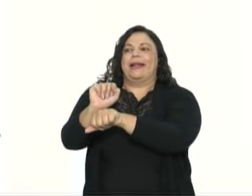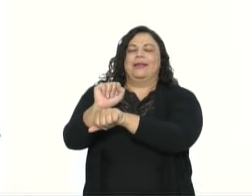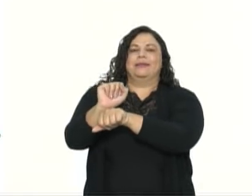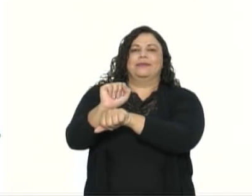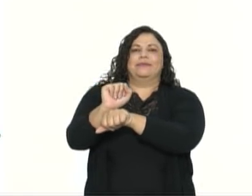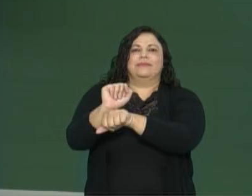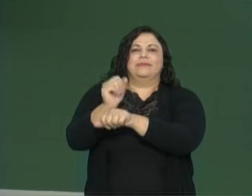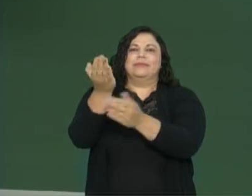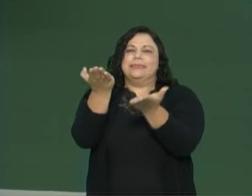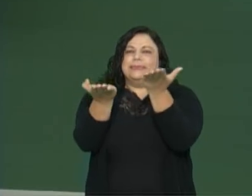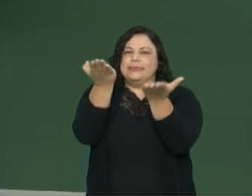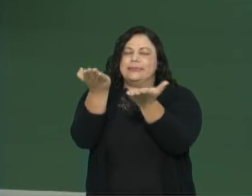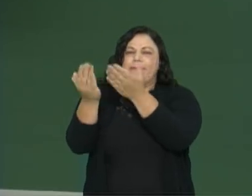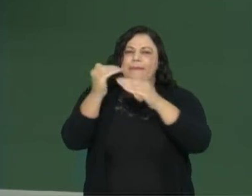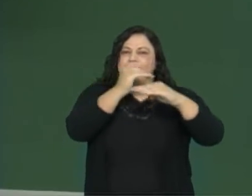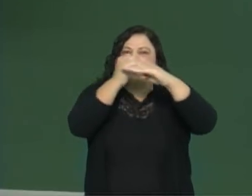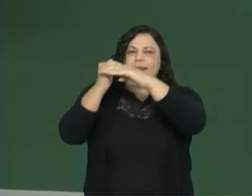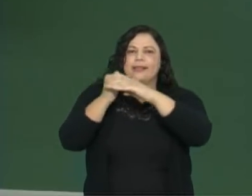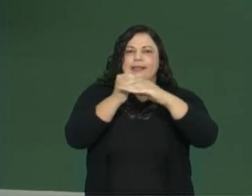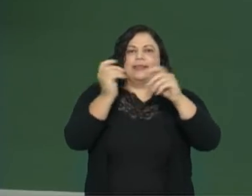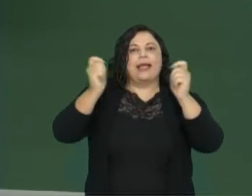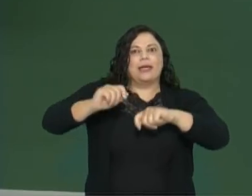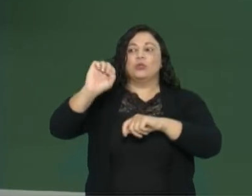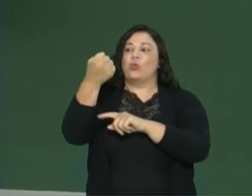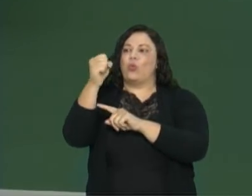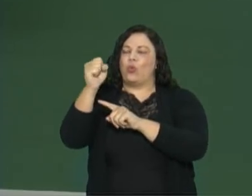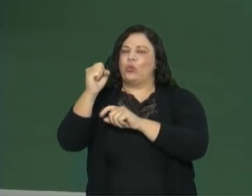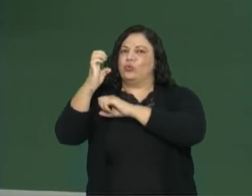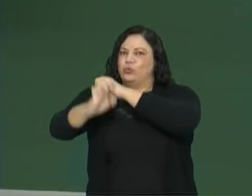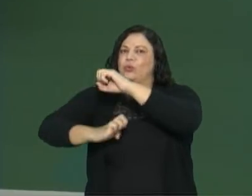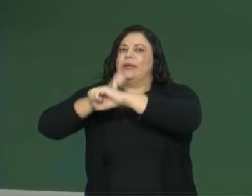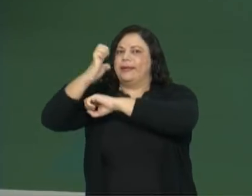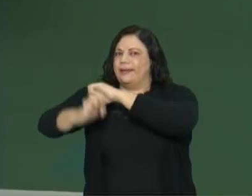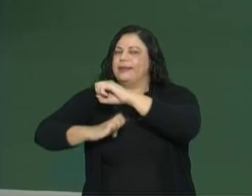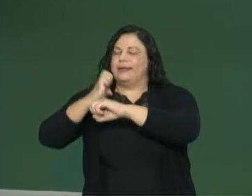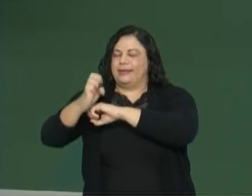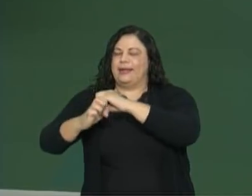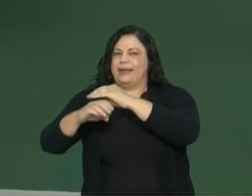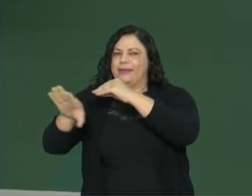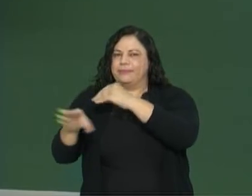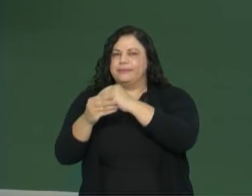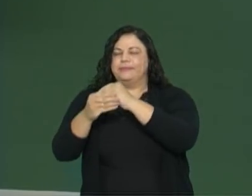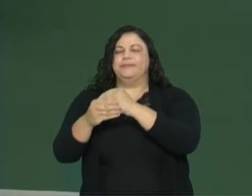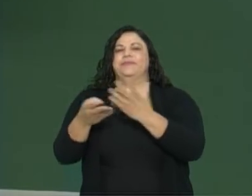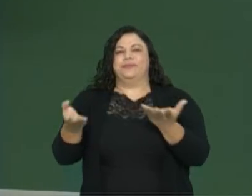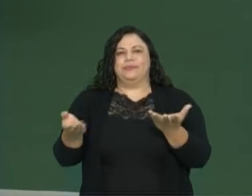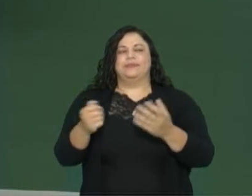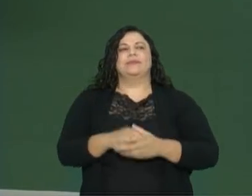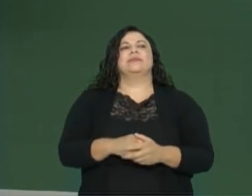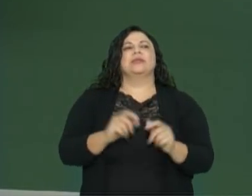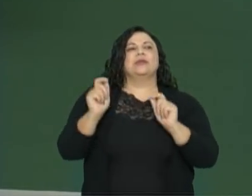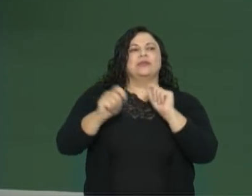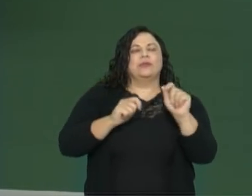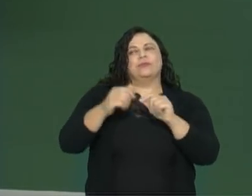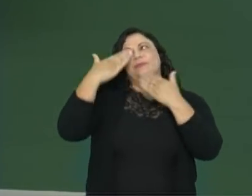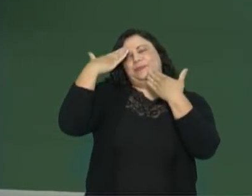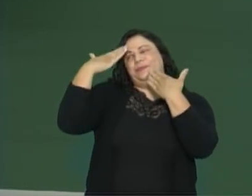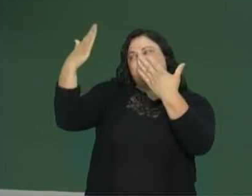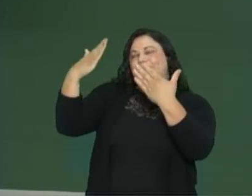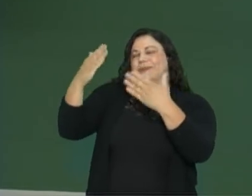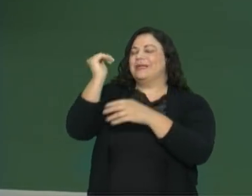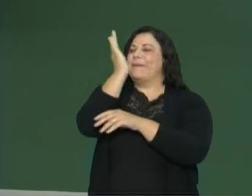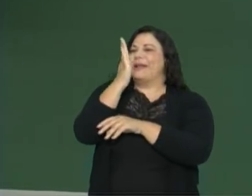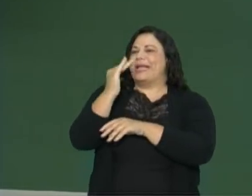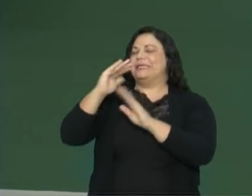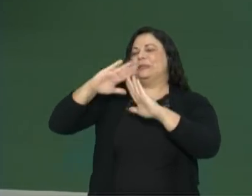octeto, 2 ou 8 elétrons. Ficar parecido com os gases nobres. Um agradecimento ao pessoal do Brasil Escola que